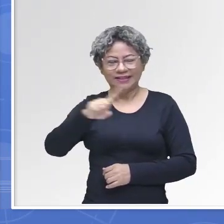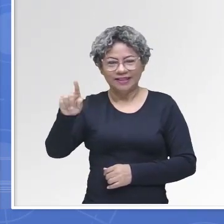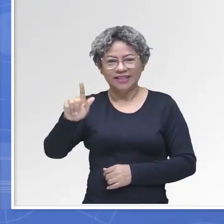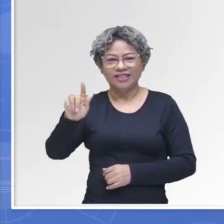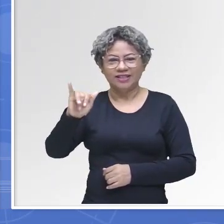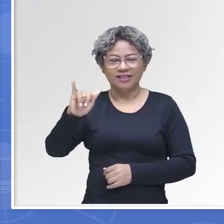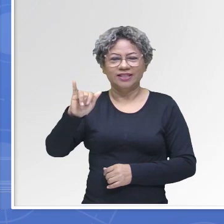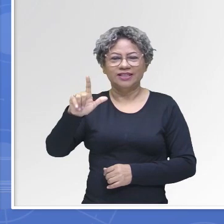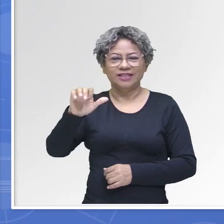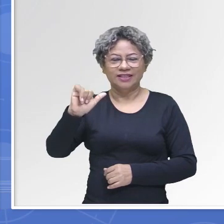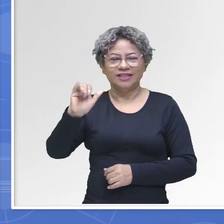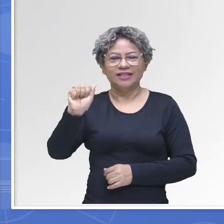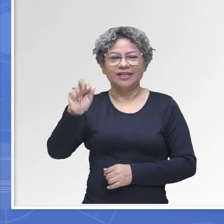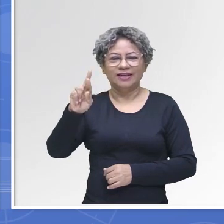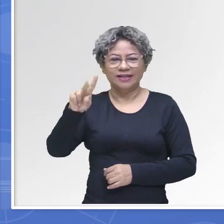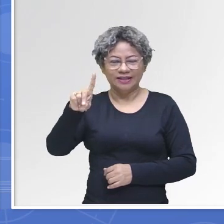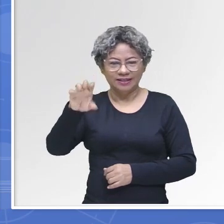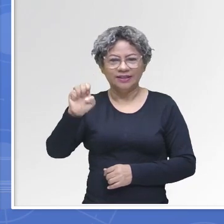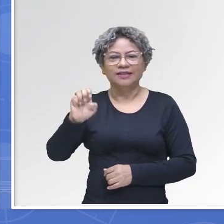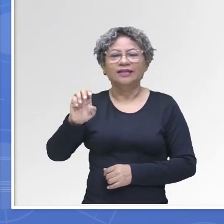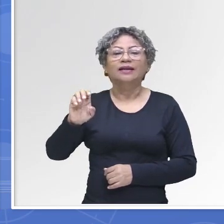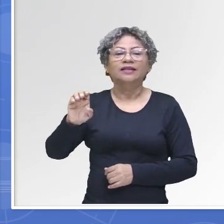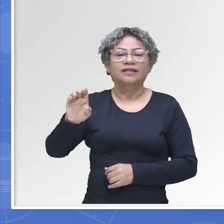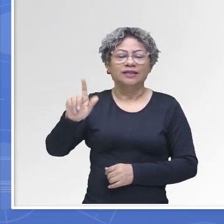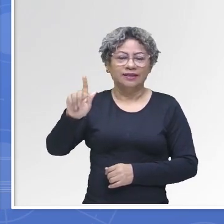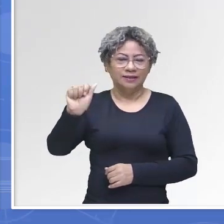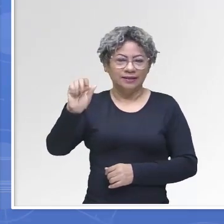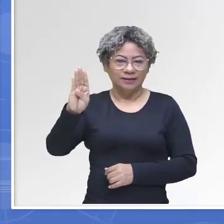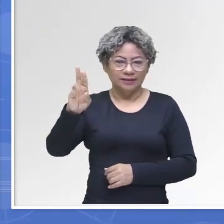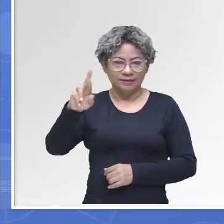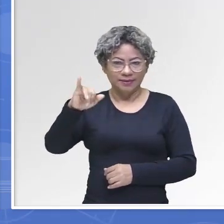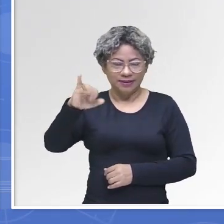Giliardi, Gabriele, Luiz Henrique,